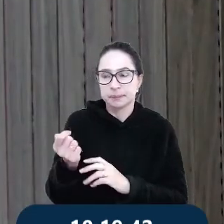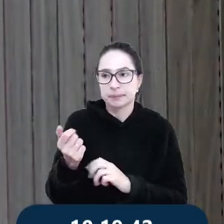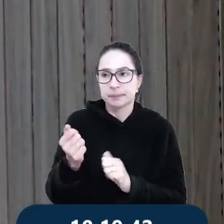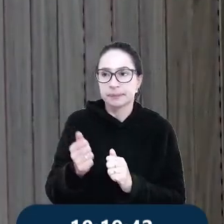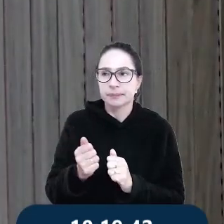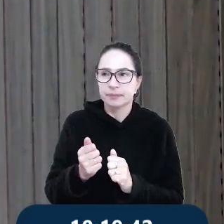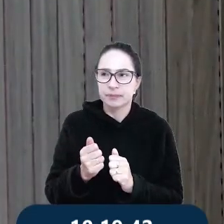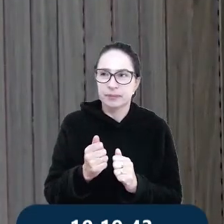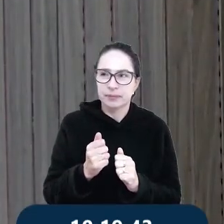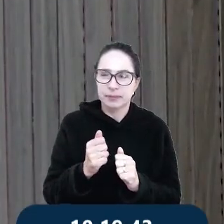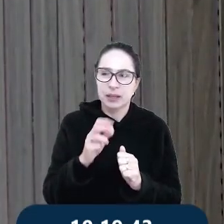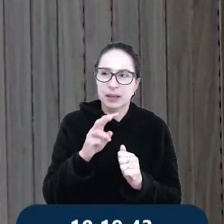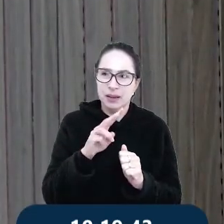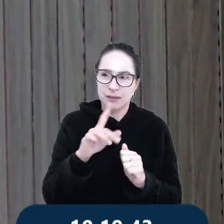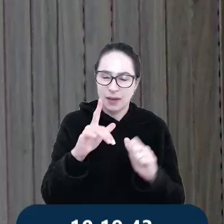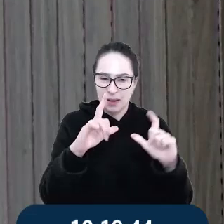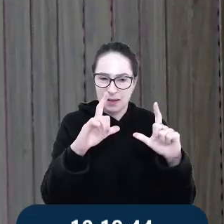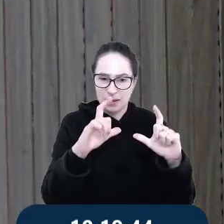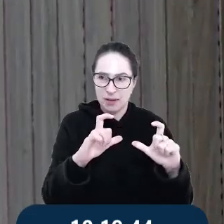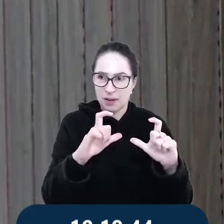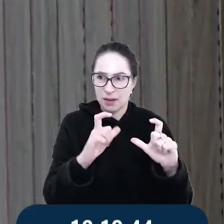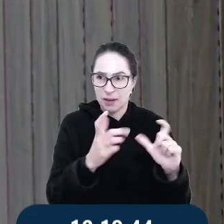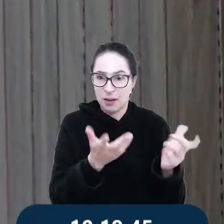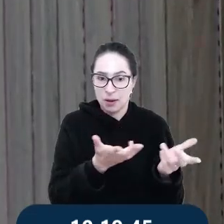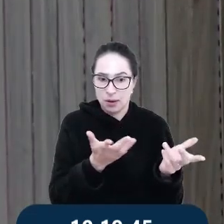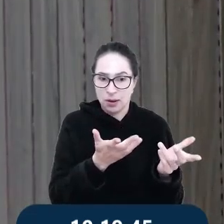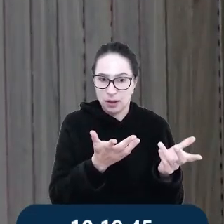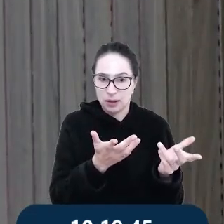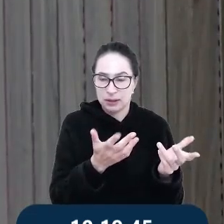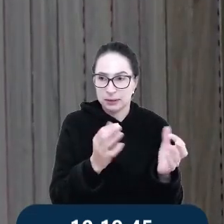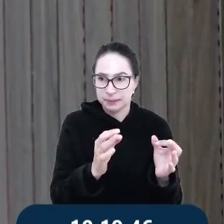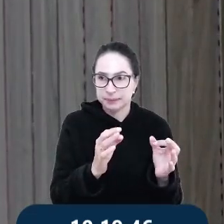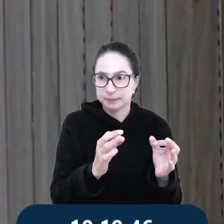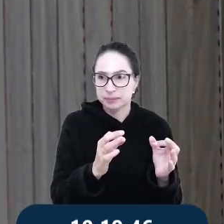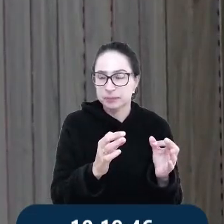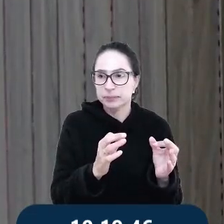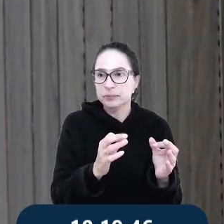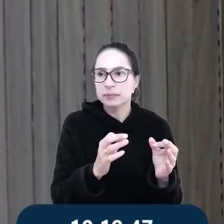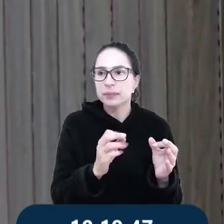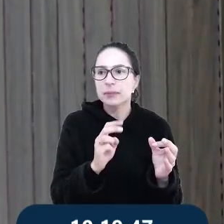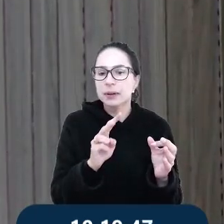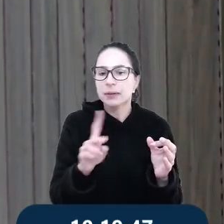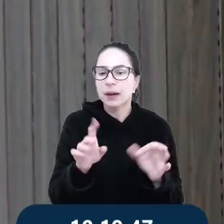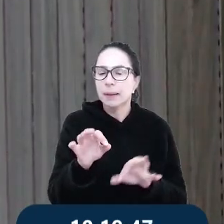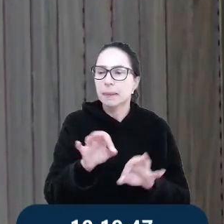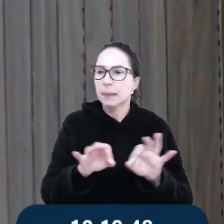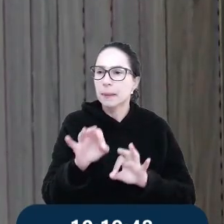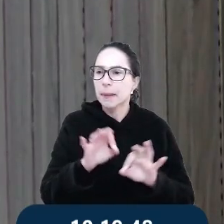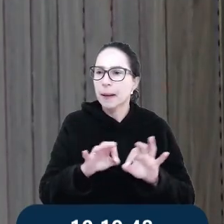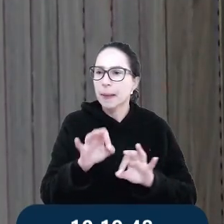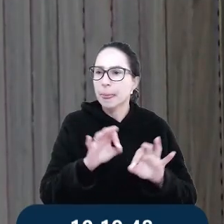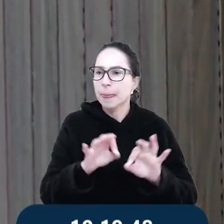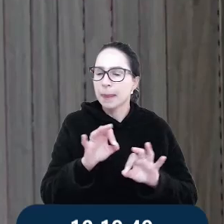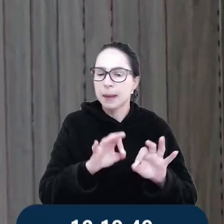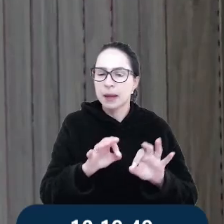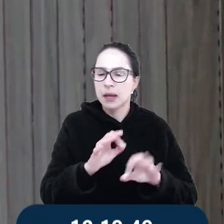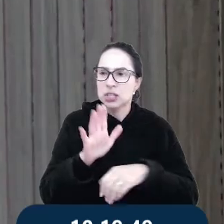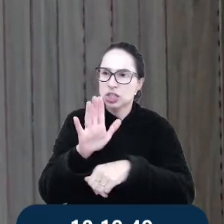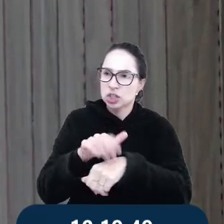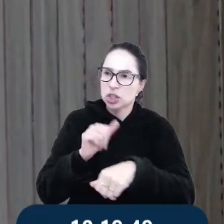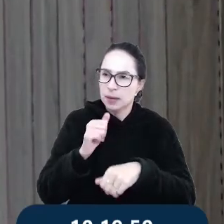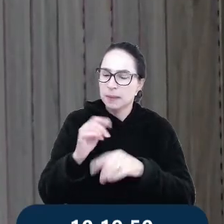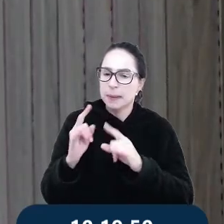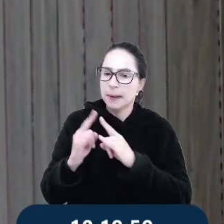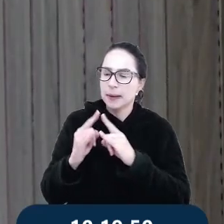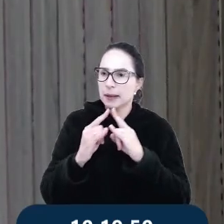que está hoje, certo? Aí você faz um processo, faz um chamamento para entidades culturais. Aí depois vai